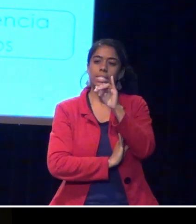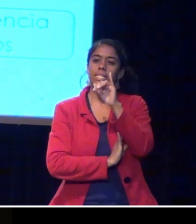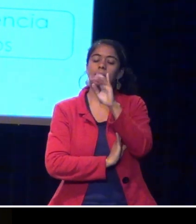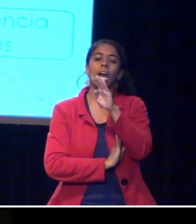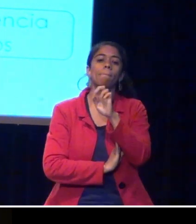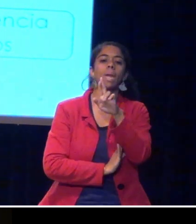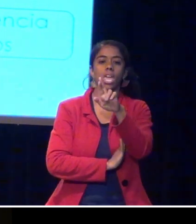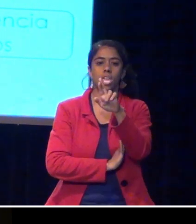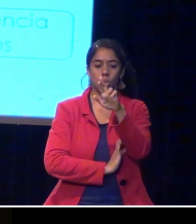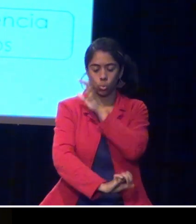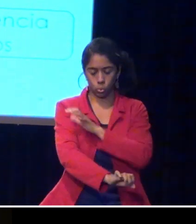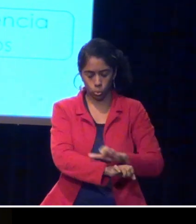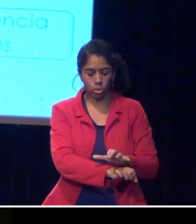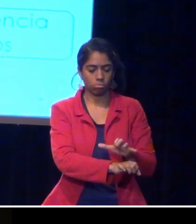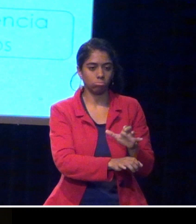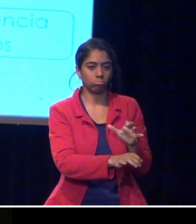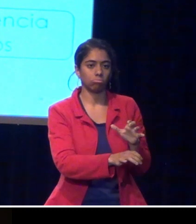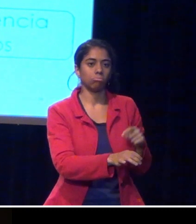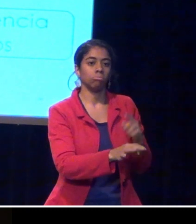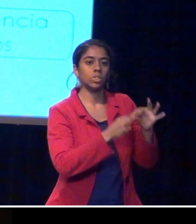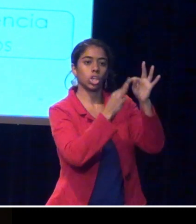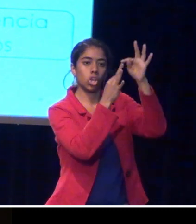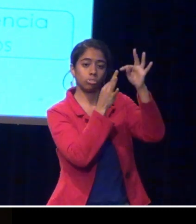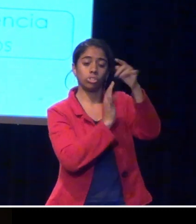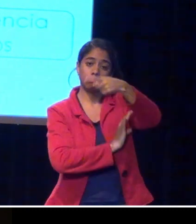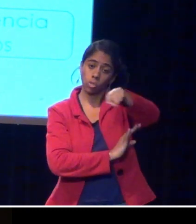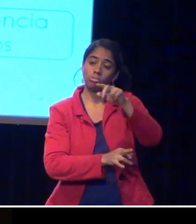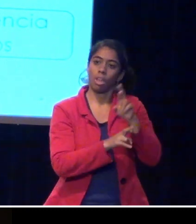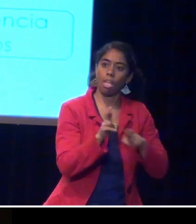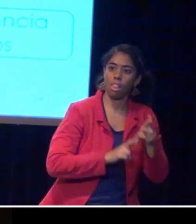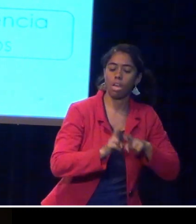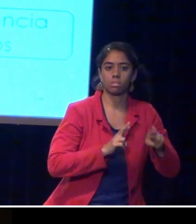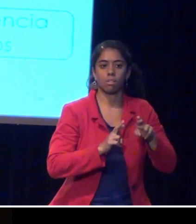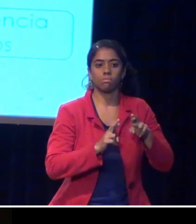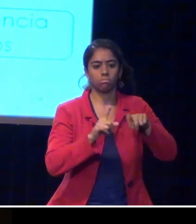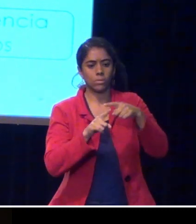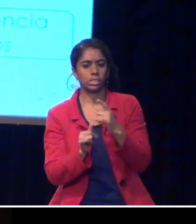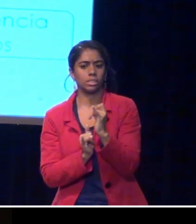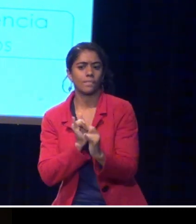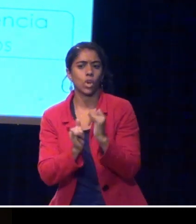essa nova relação nossa com a informação, ela